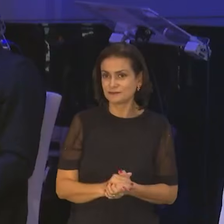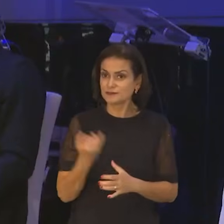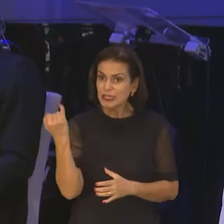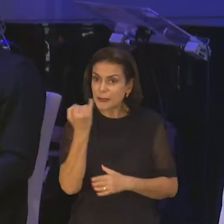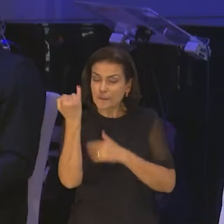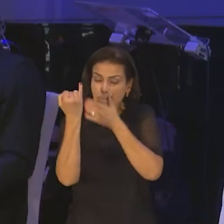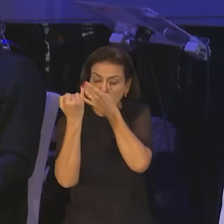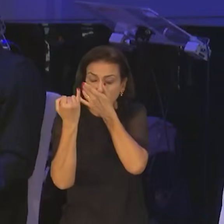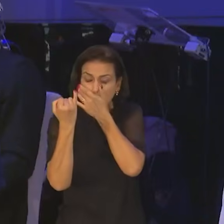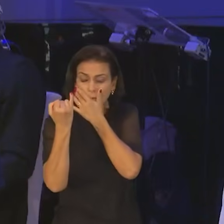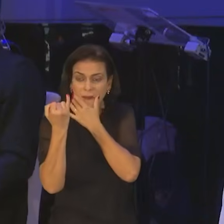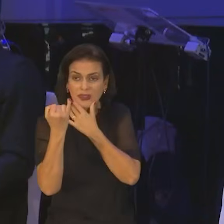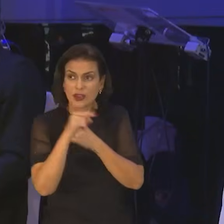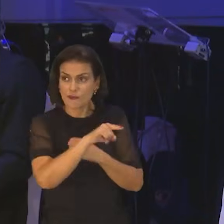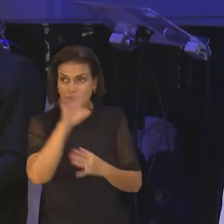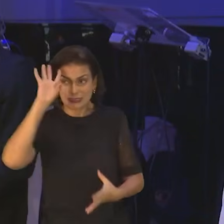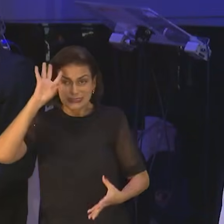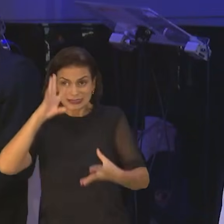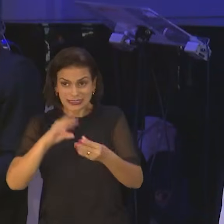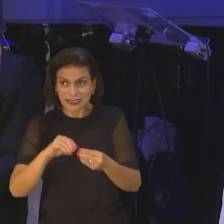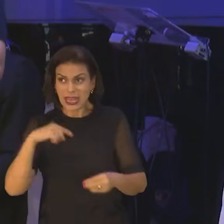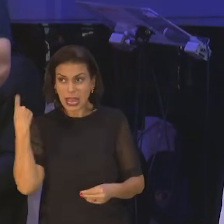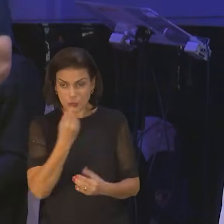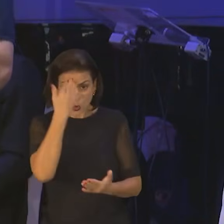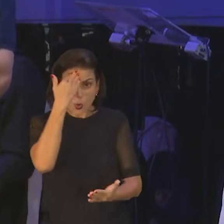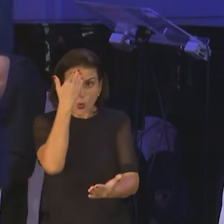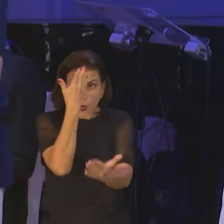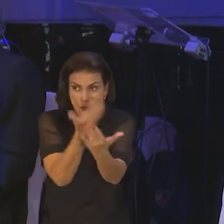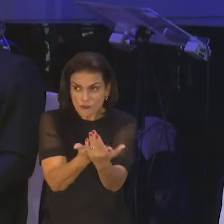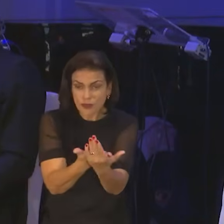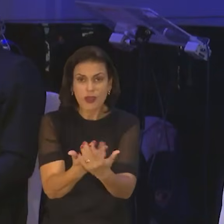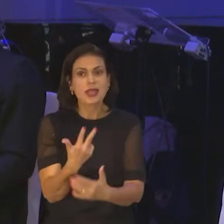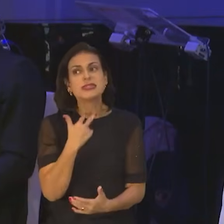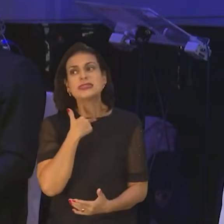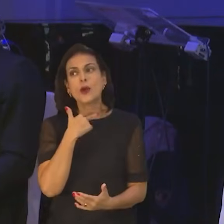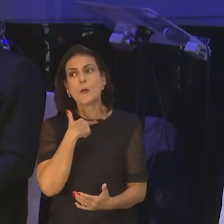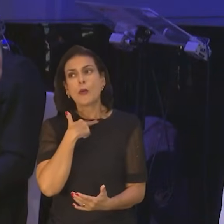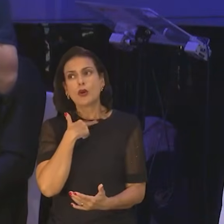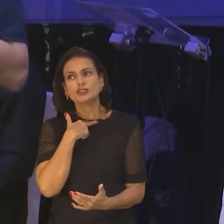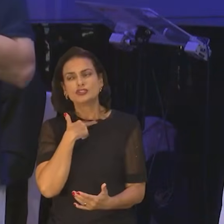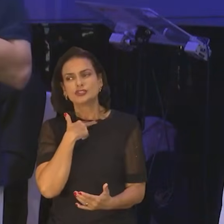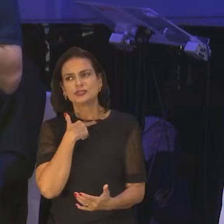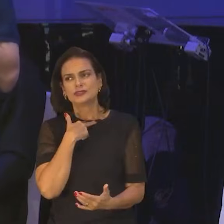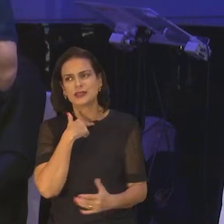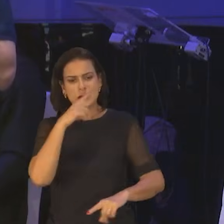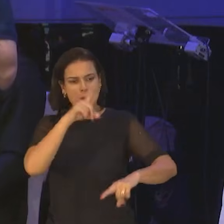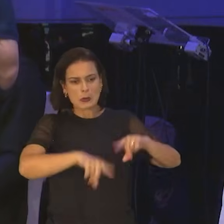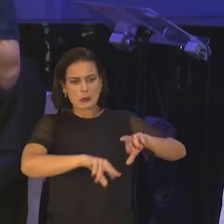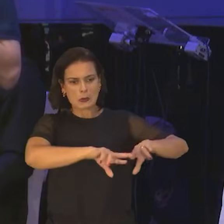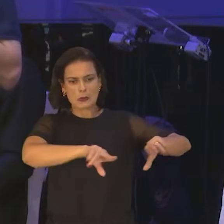Importante você entender que a nossa confiança não pode ser nas materiais, gente,